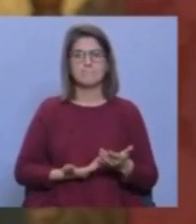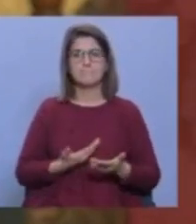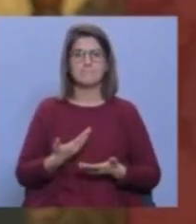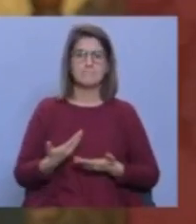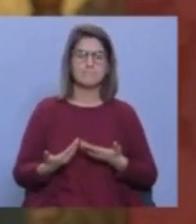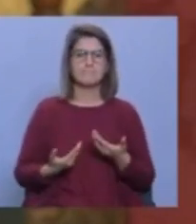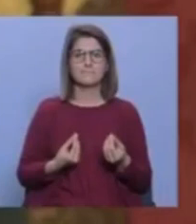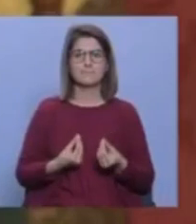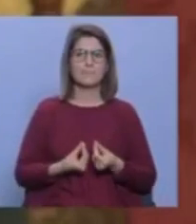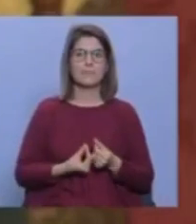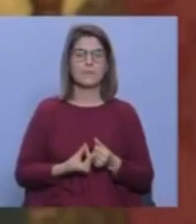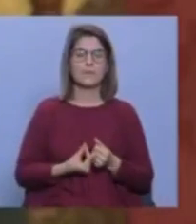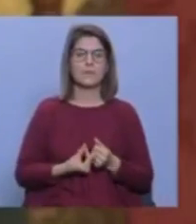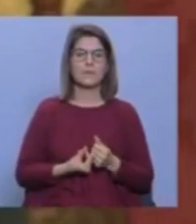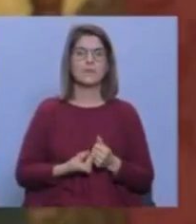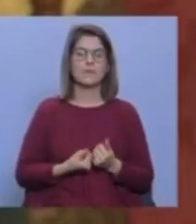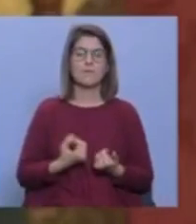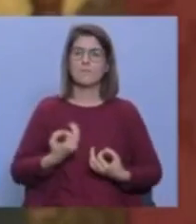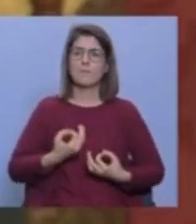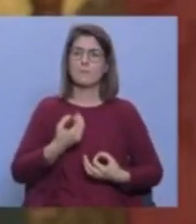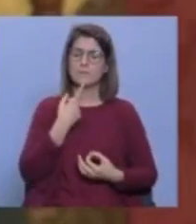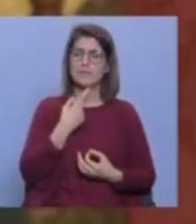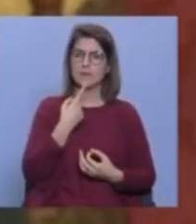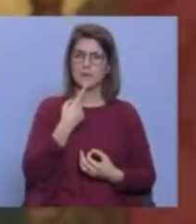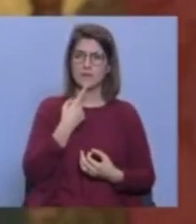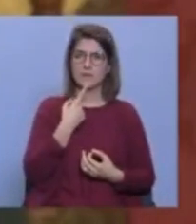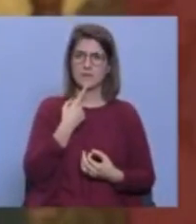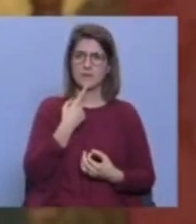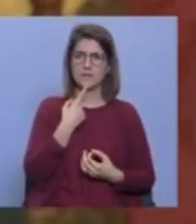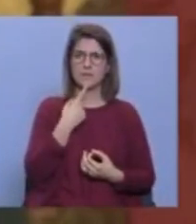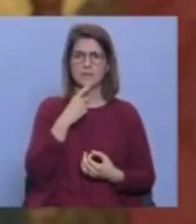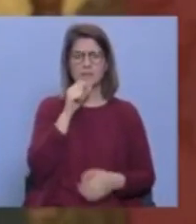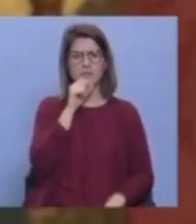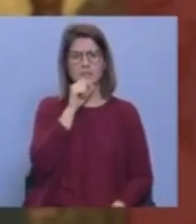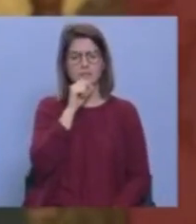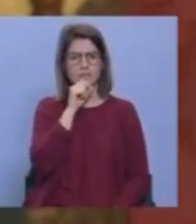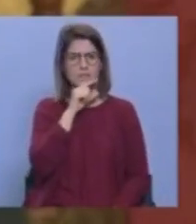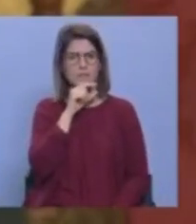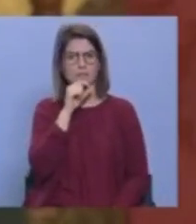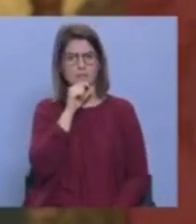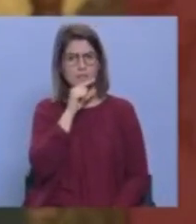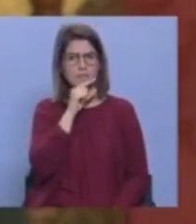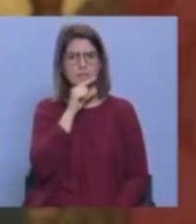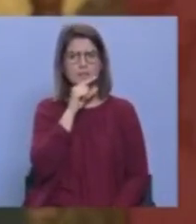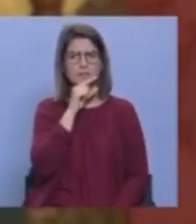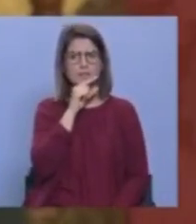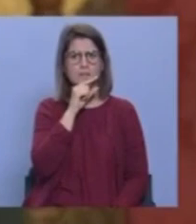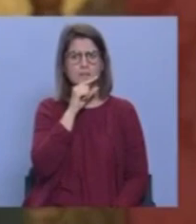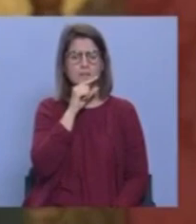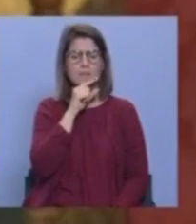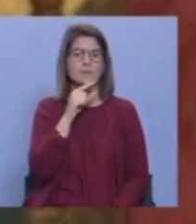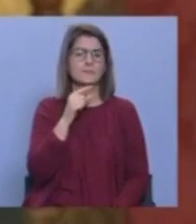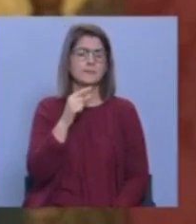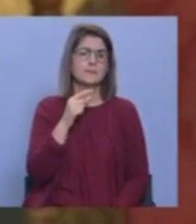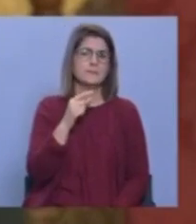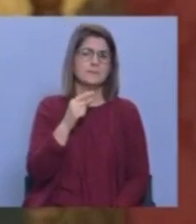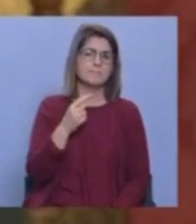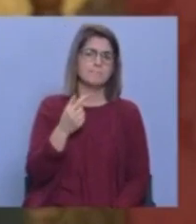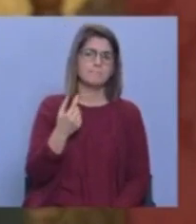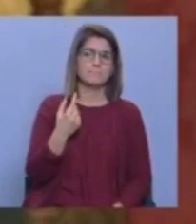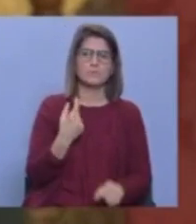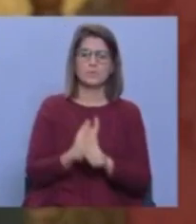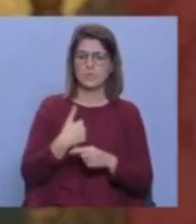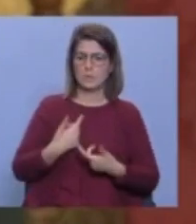Percebermos que, de facto, nós somos capazes de dominar aquilo que não nos deixa